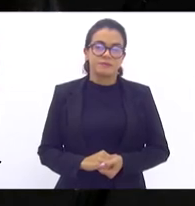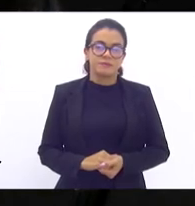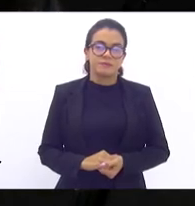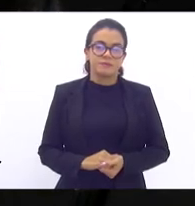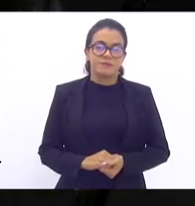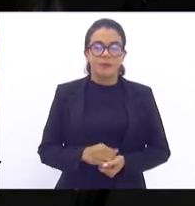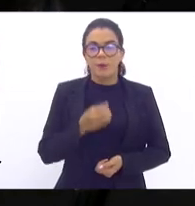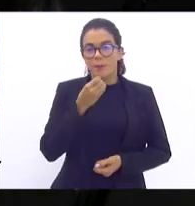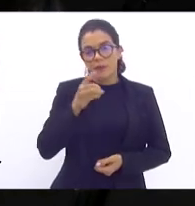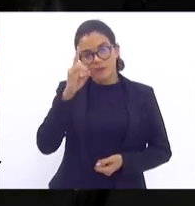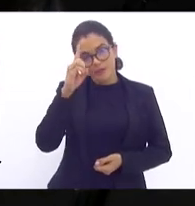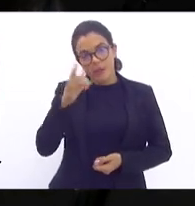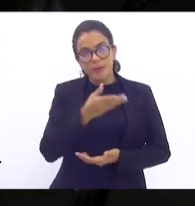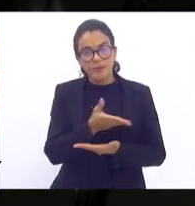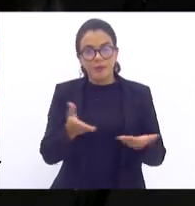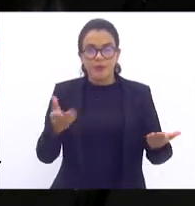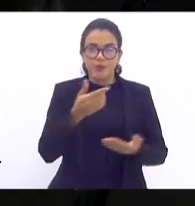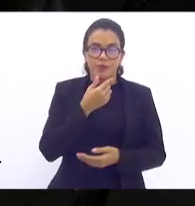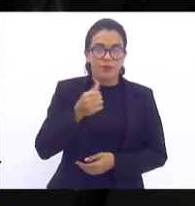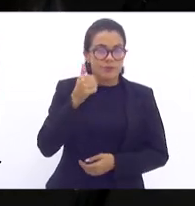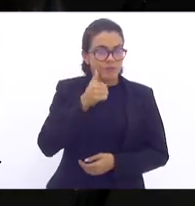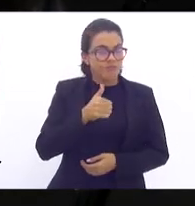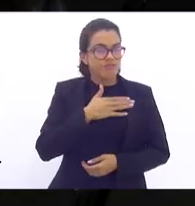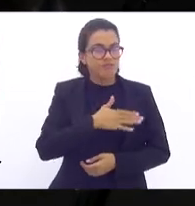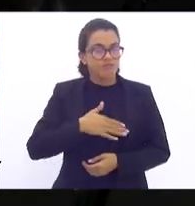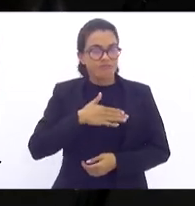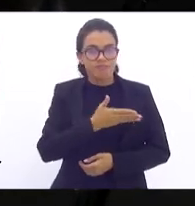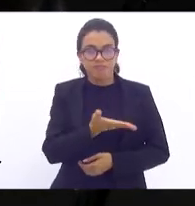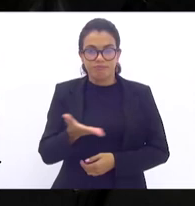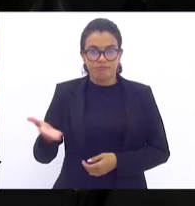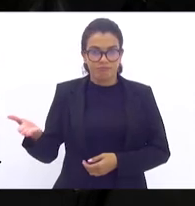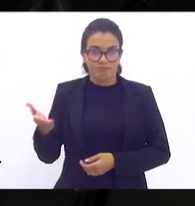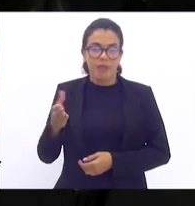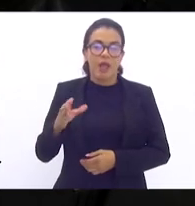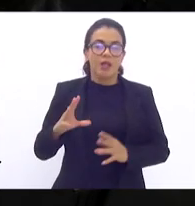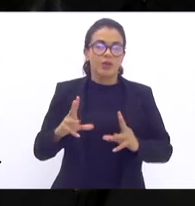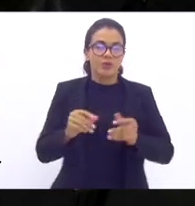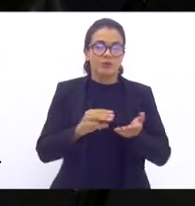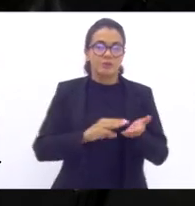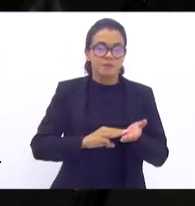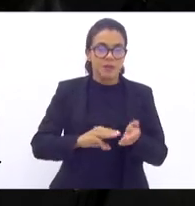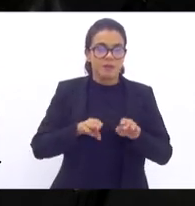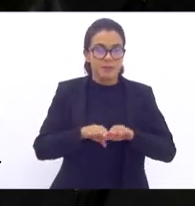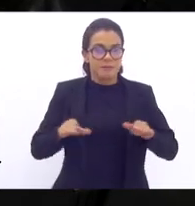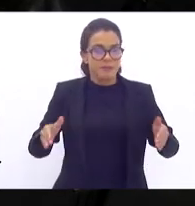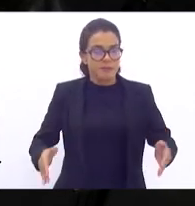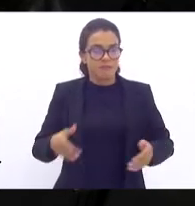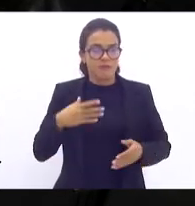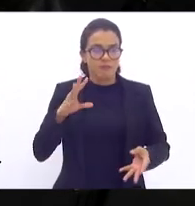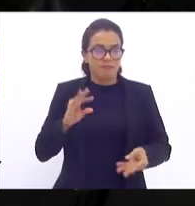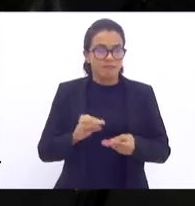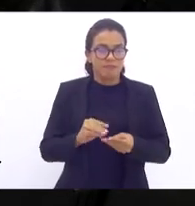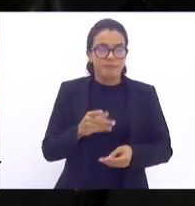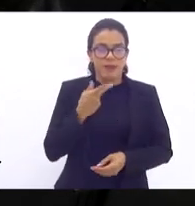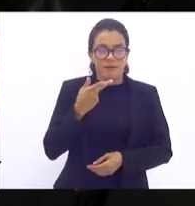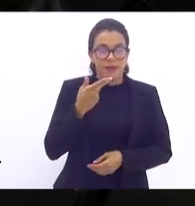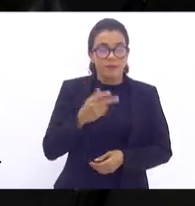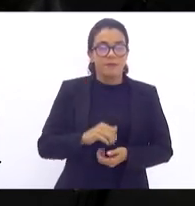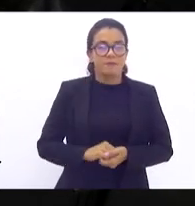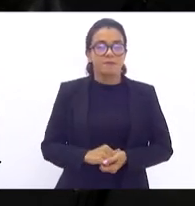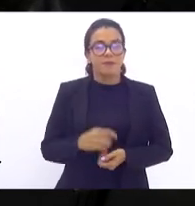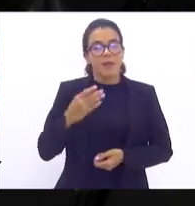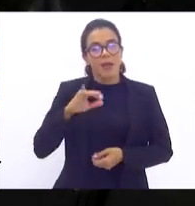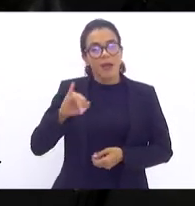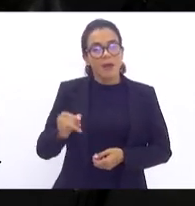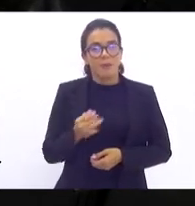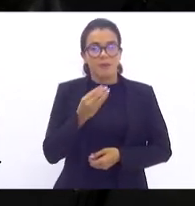bom dia a todos e todas saúde sou o presidente na figura de todos os membros da mesa para ser bem breve aproveitar a presença do deputado